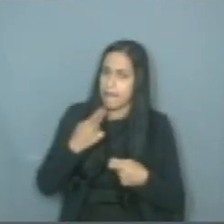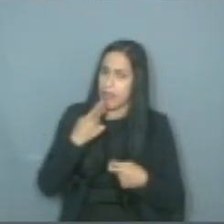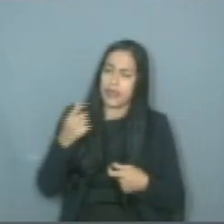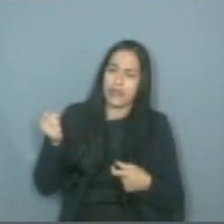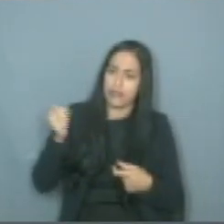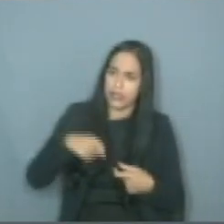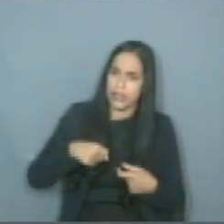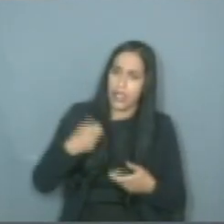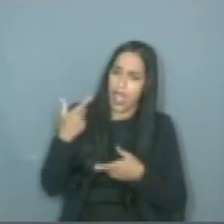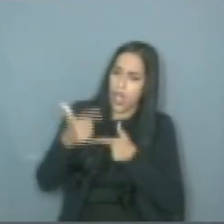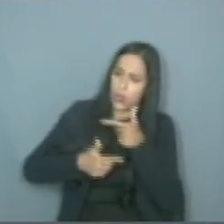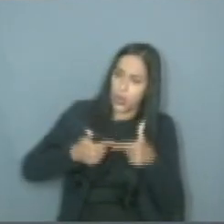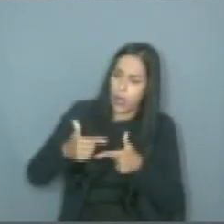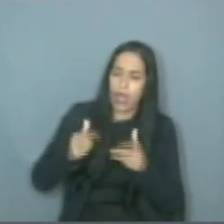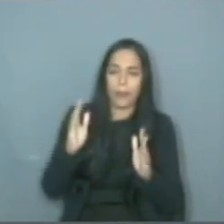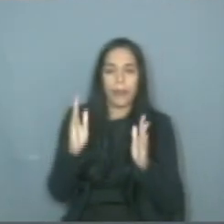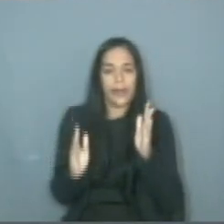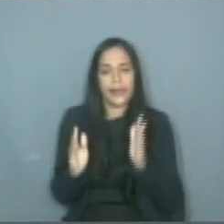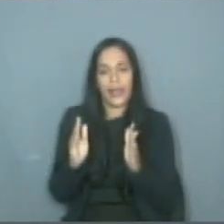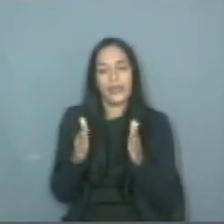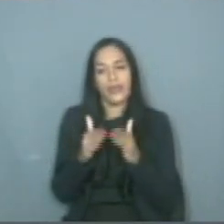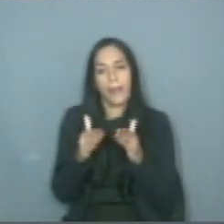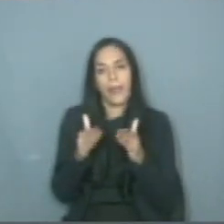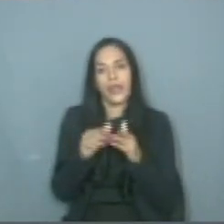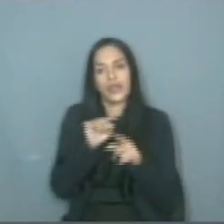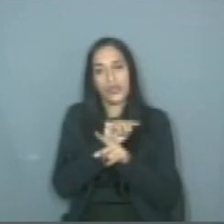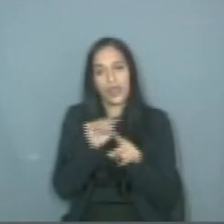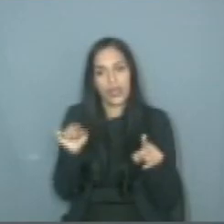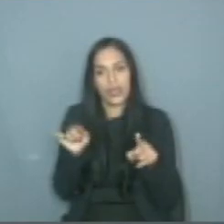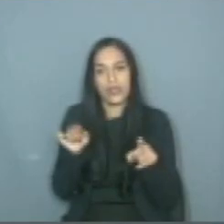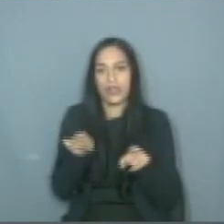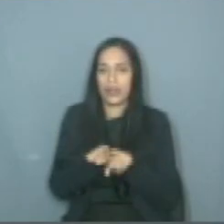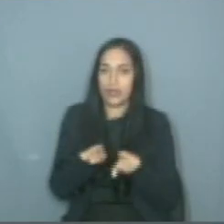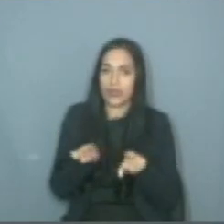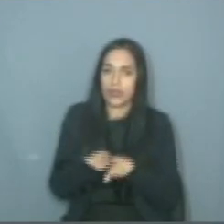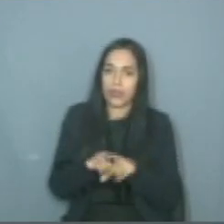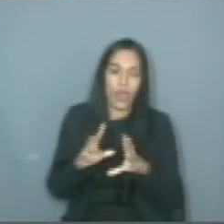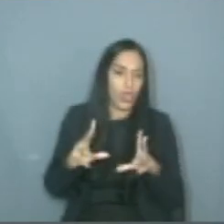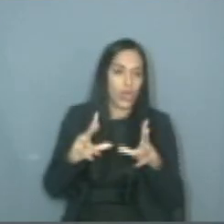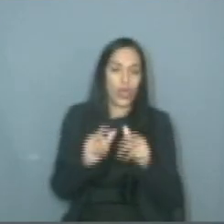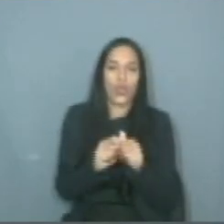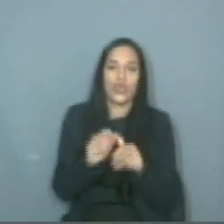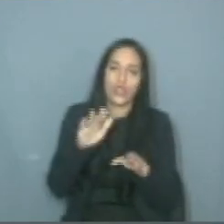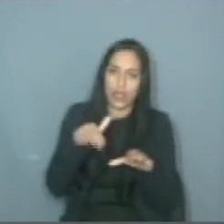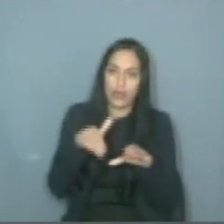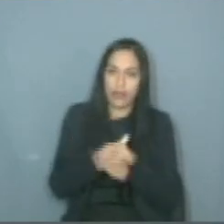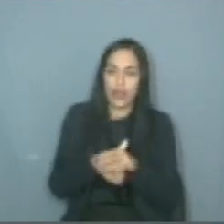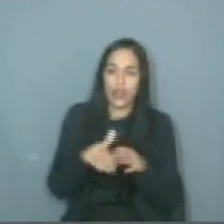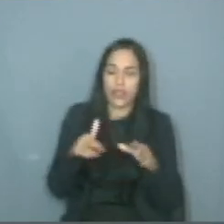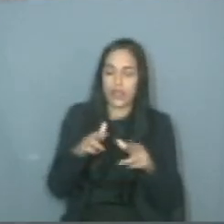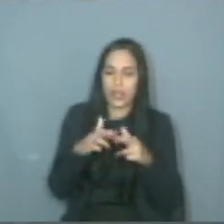atuar diretamente disso enquanto mandato. Por isso, peço aos meus pares, aos ímpares também, voto sim nesses requerimentos. Muito obrigada.